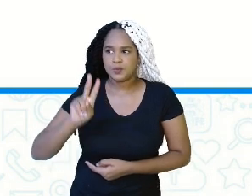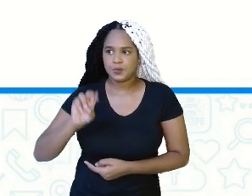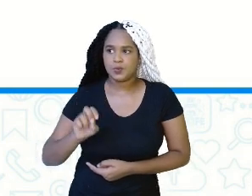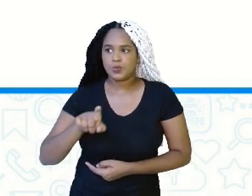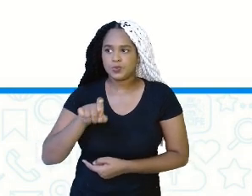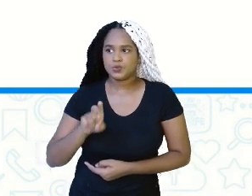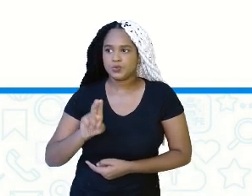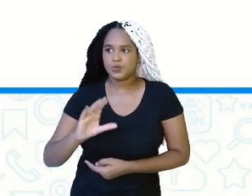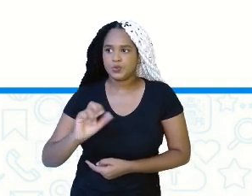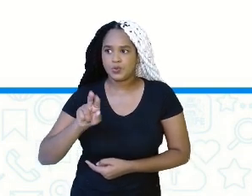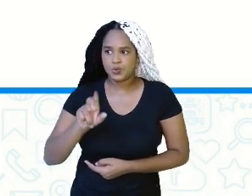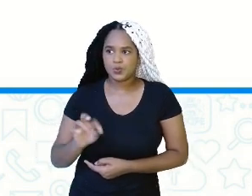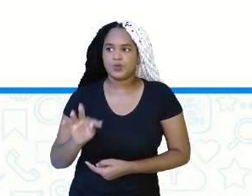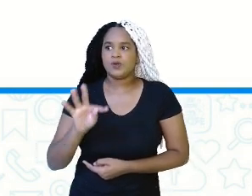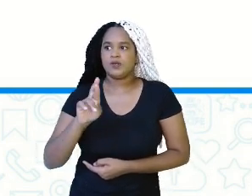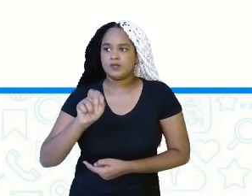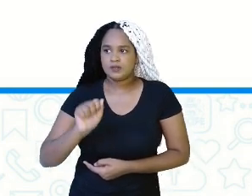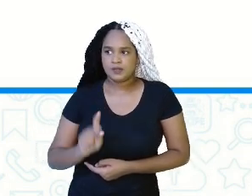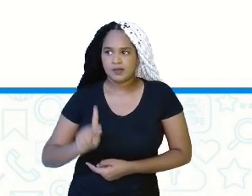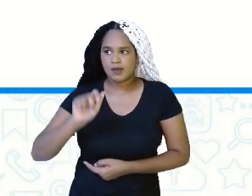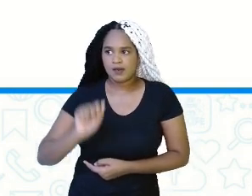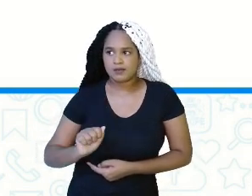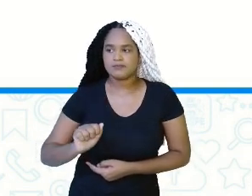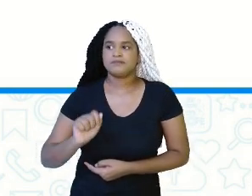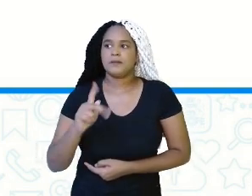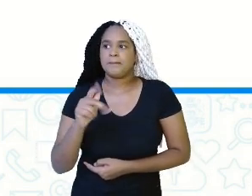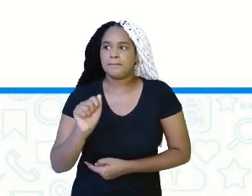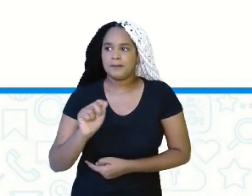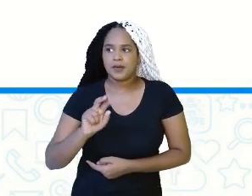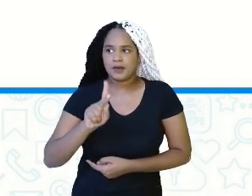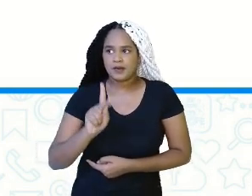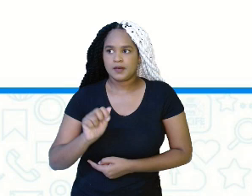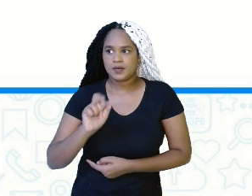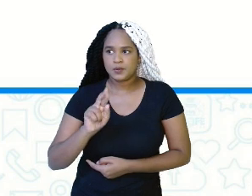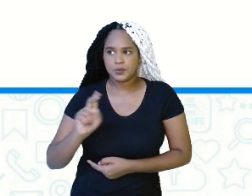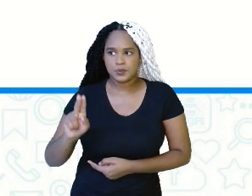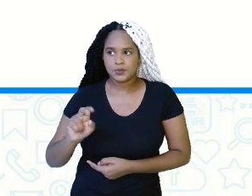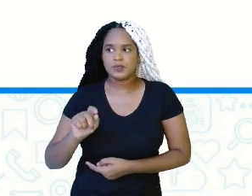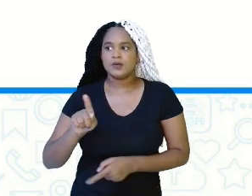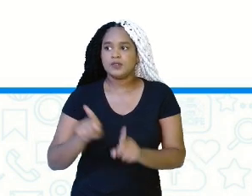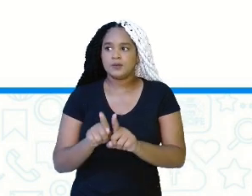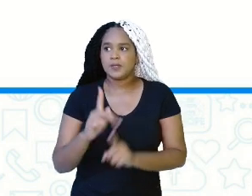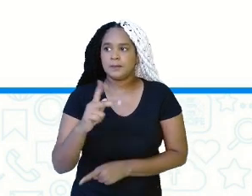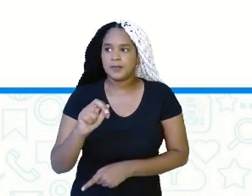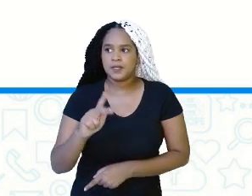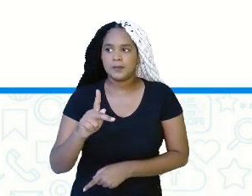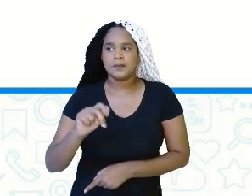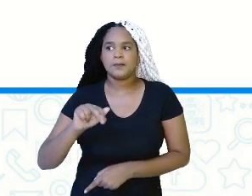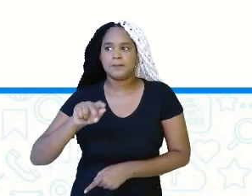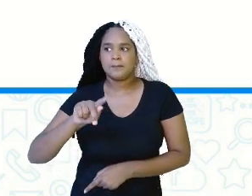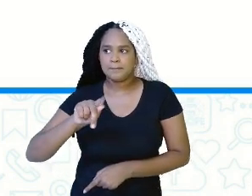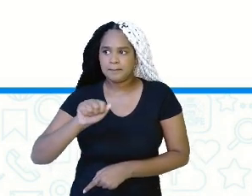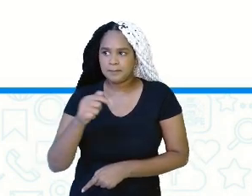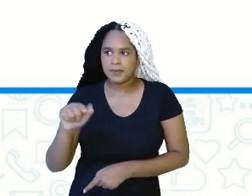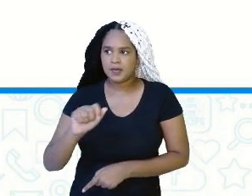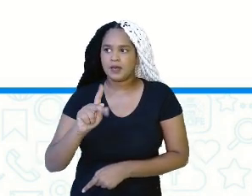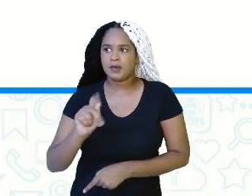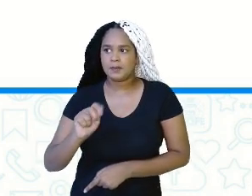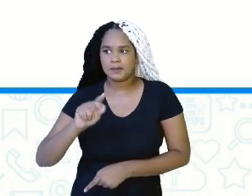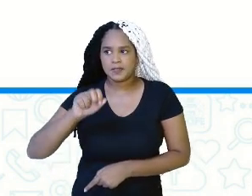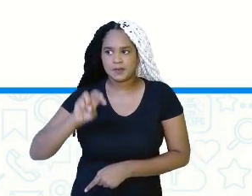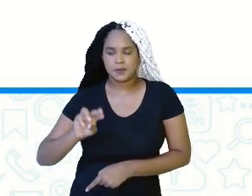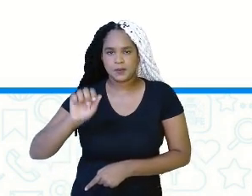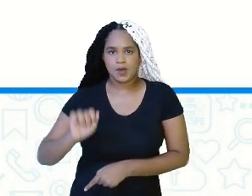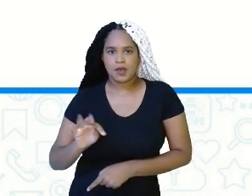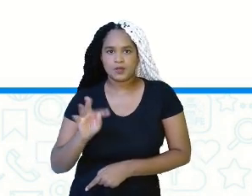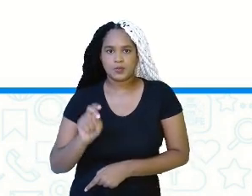Aticum, Chucuru, Trucá, Pancararu, Pipipã, Capinauá